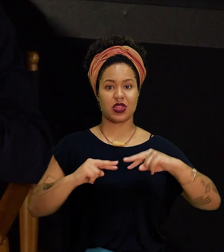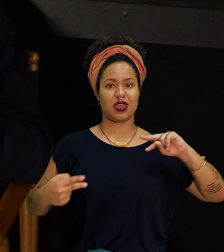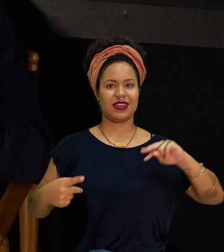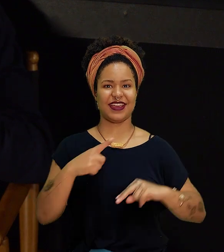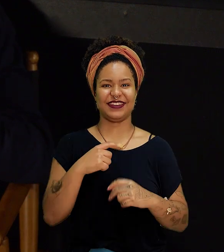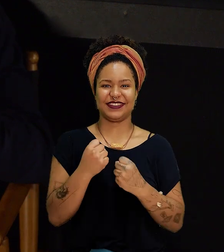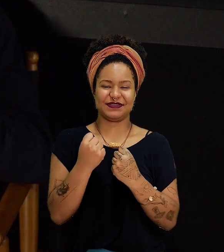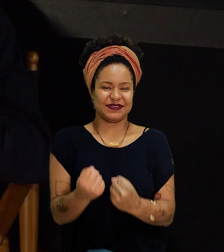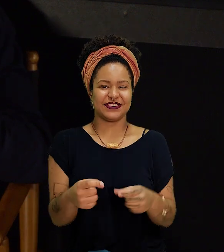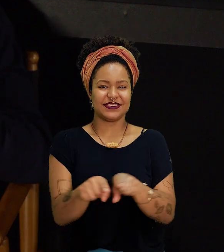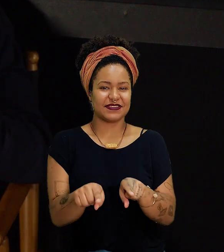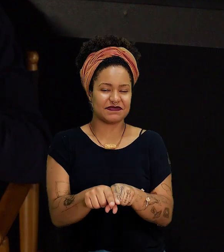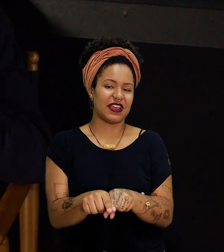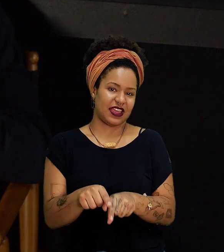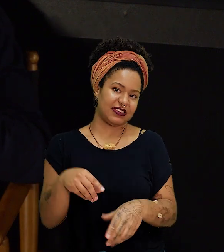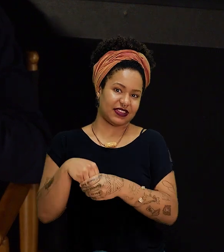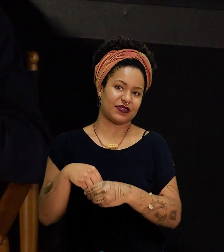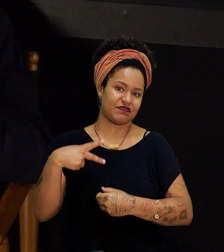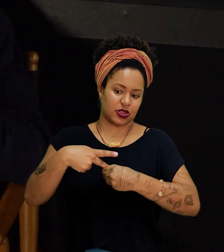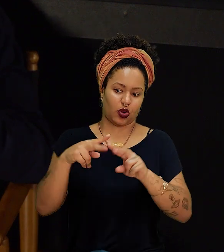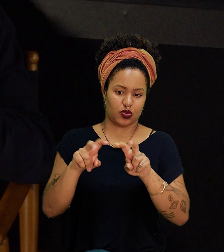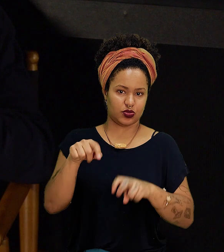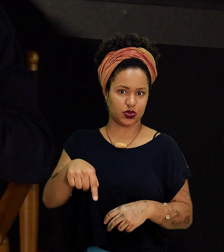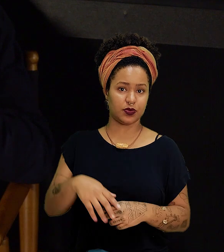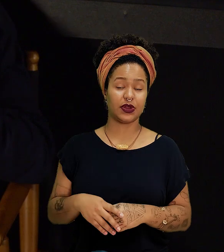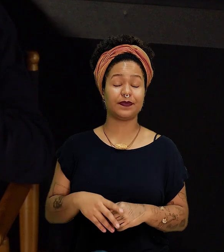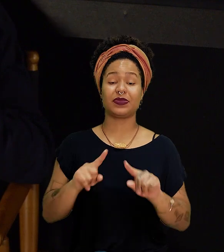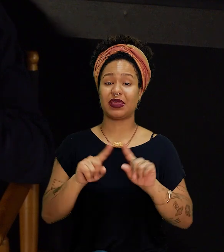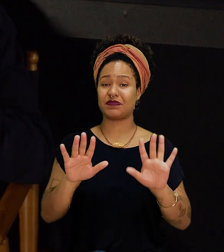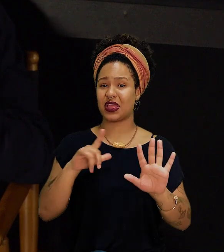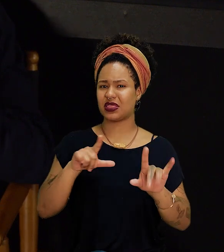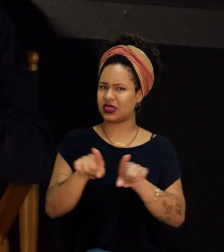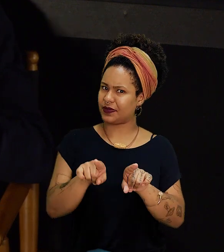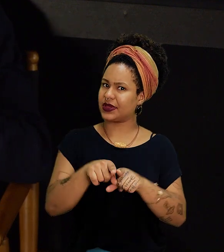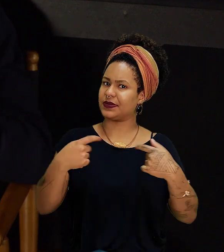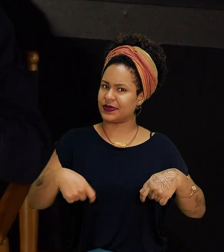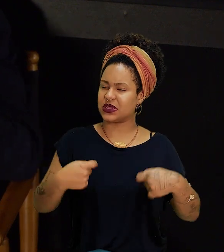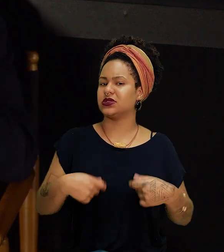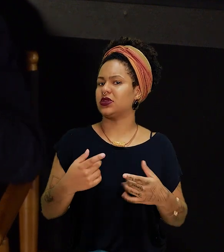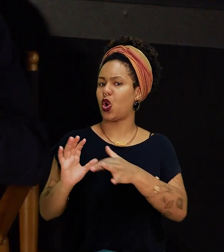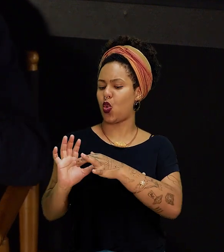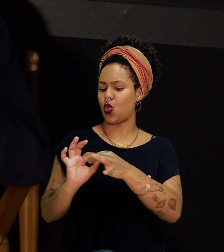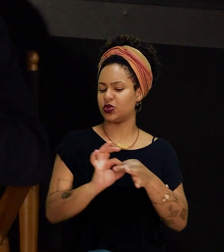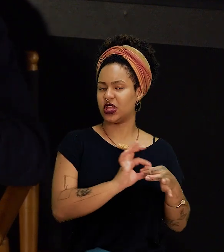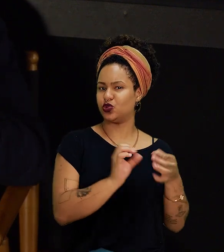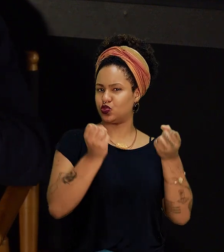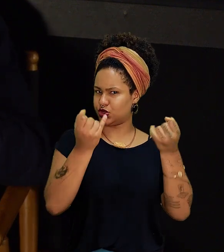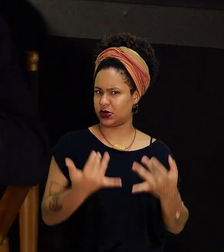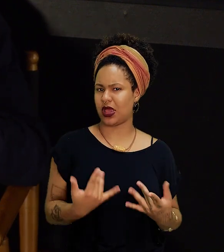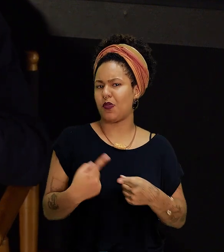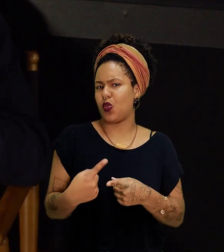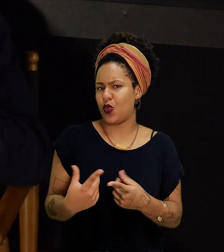DNA pesa bastante no caso da indústria do petróleo. Agora, também vamos colocar um pouco de contexto nisso